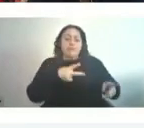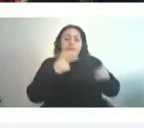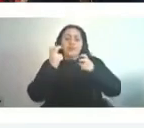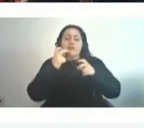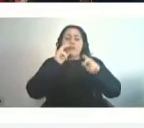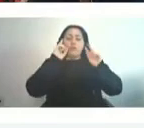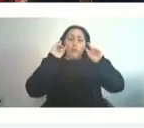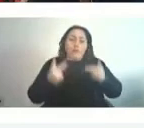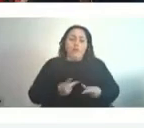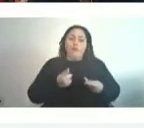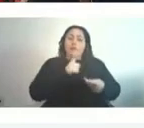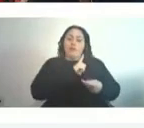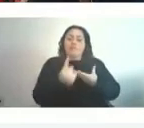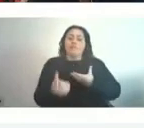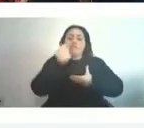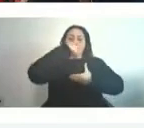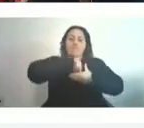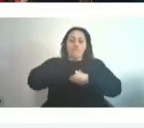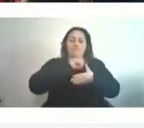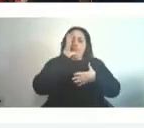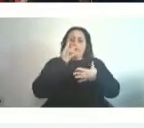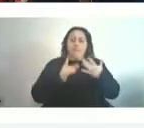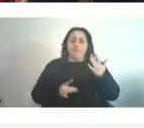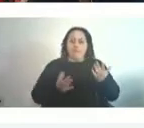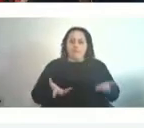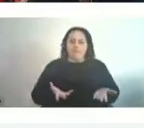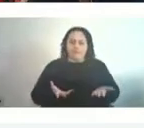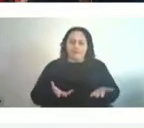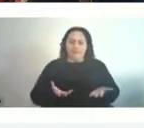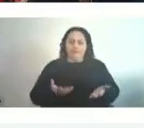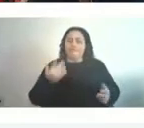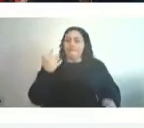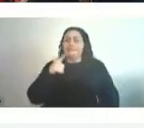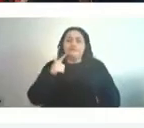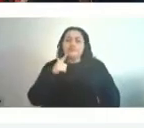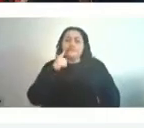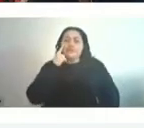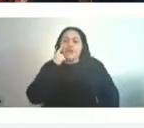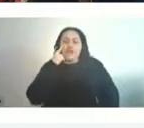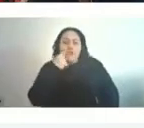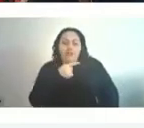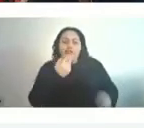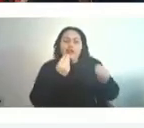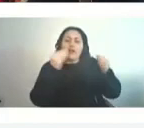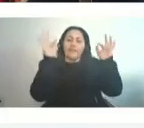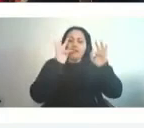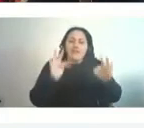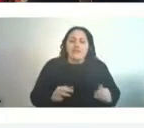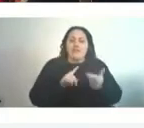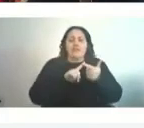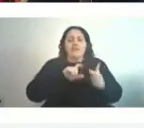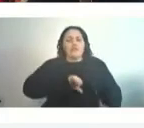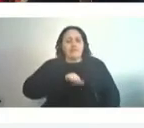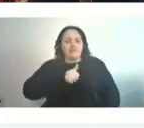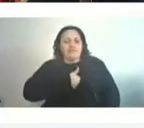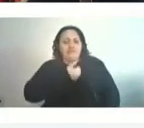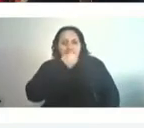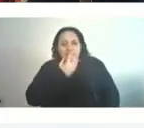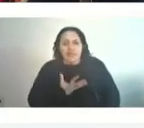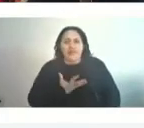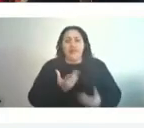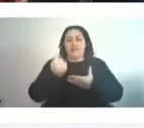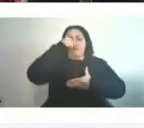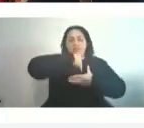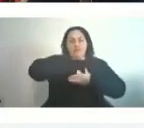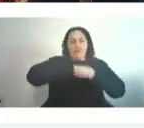seres humanos, né. Ela não se debruçou na questão da felicidade, do bem-estar, né, dos seres